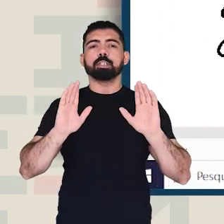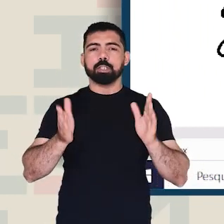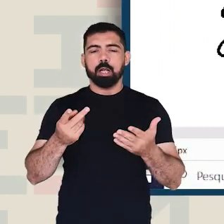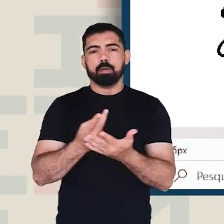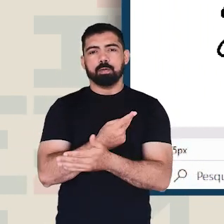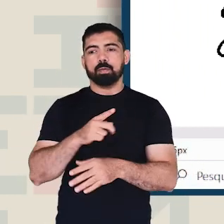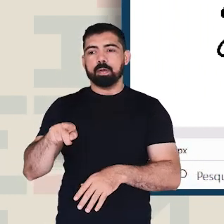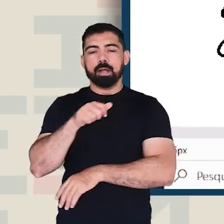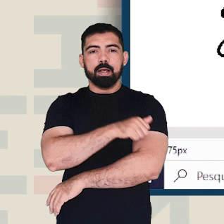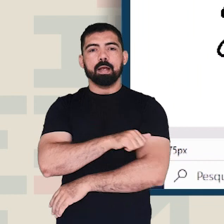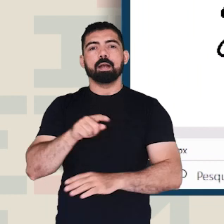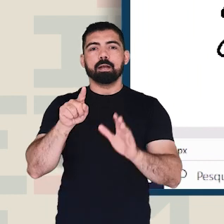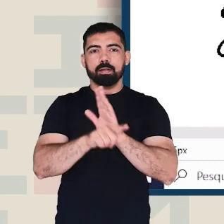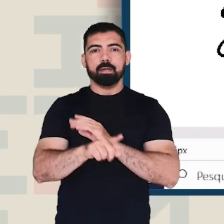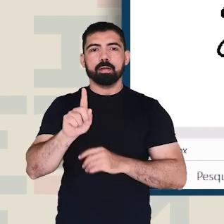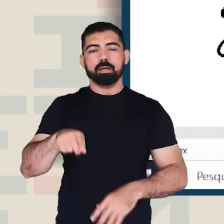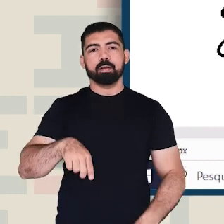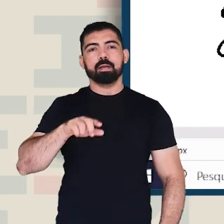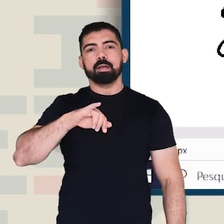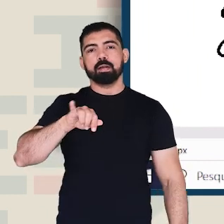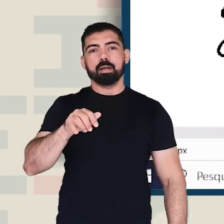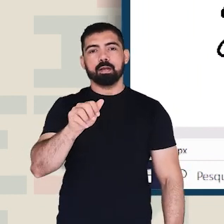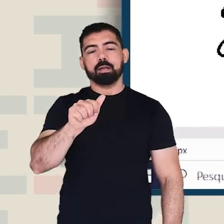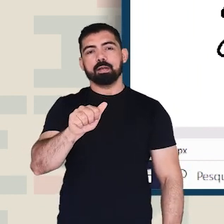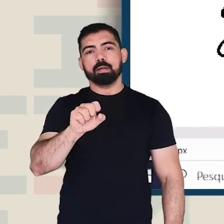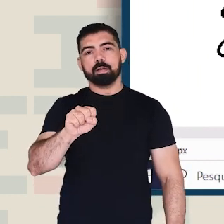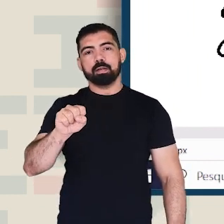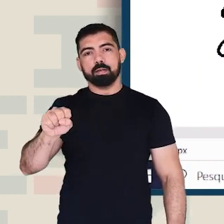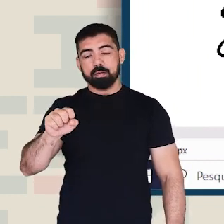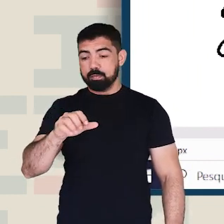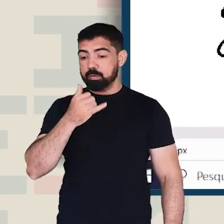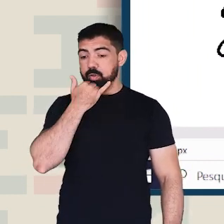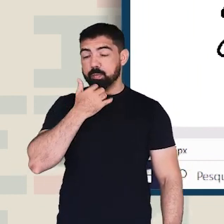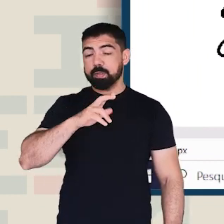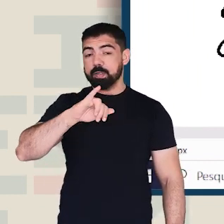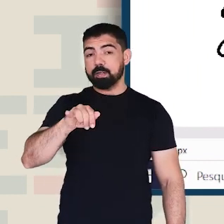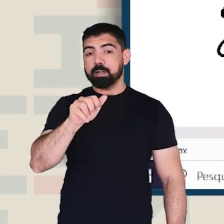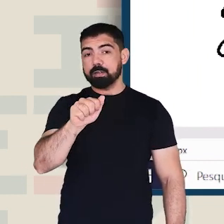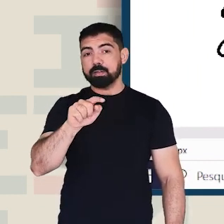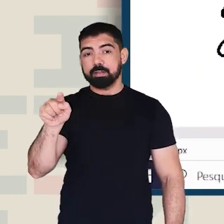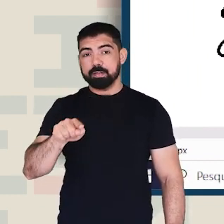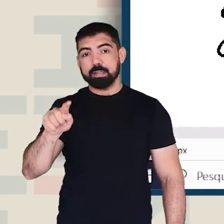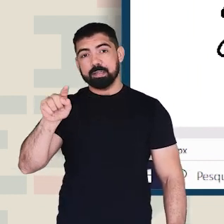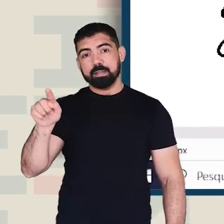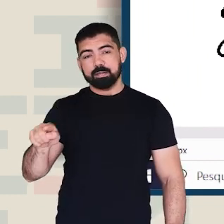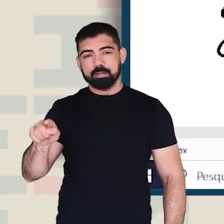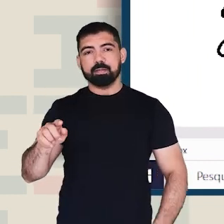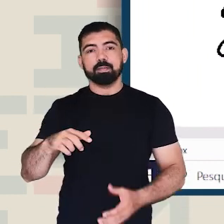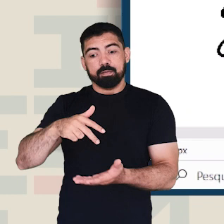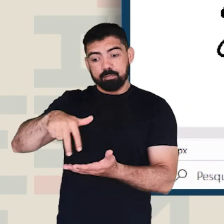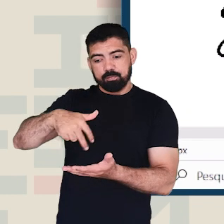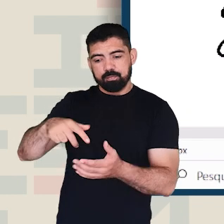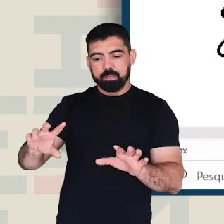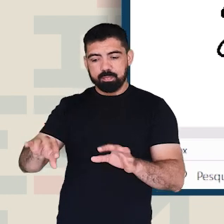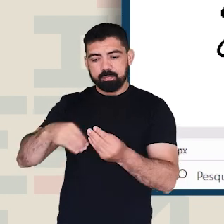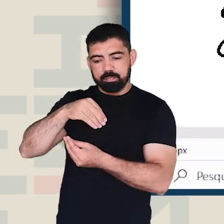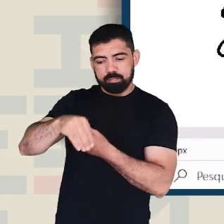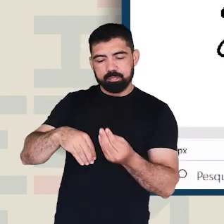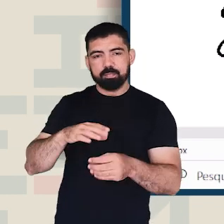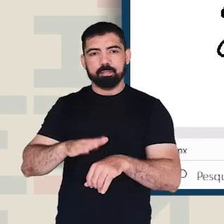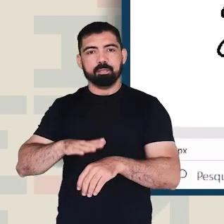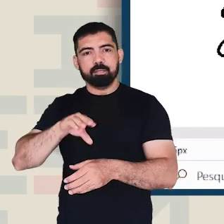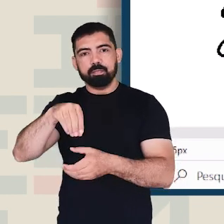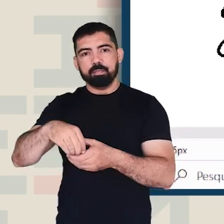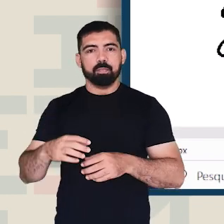poucas vezes de aluno tocar no assunto, é um jazz waltz, que não sei se estou pronunciando correto, perdoe meu inglês, mas é a valsa jazz. Ela não